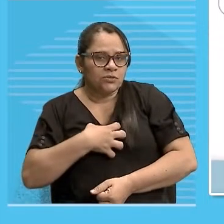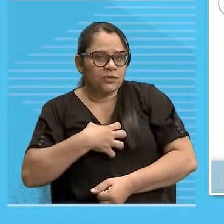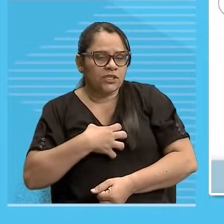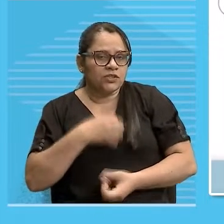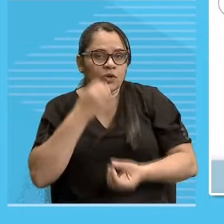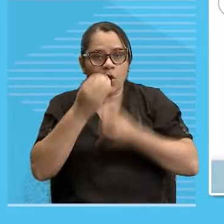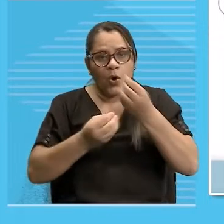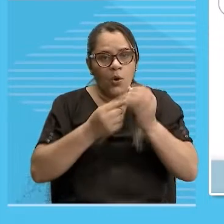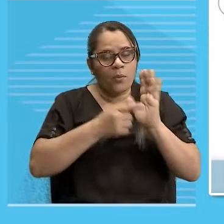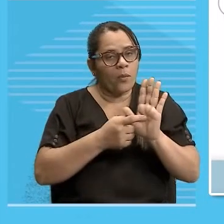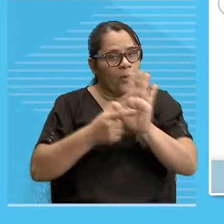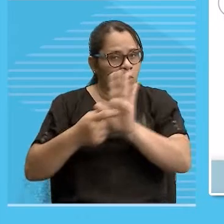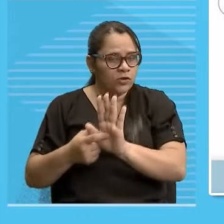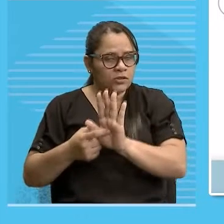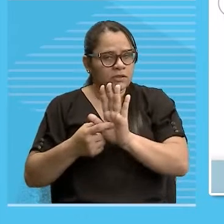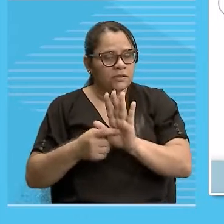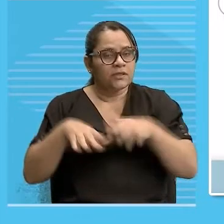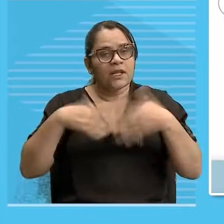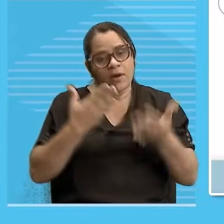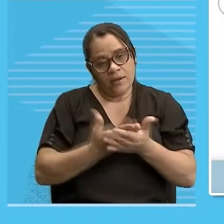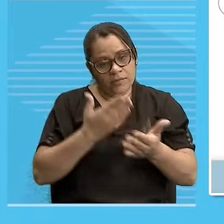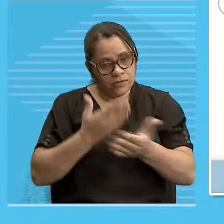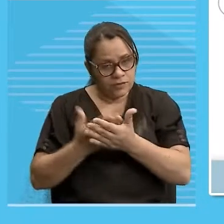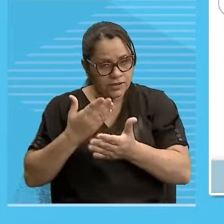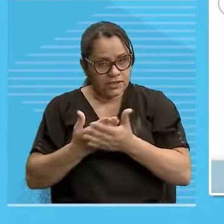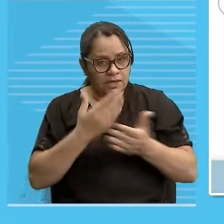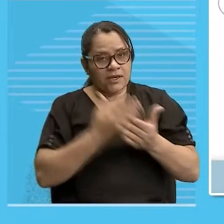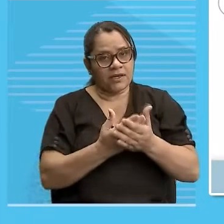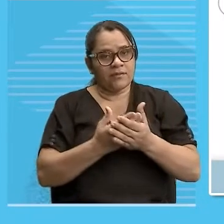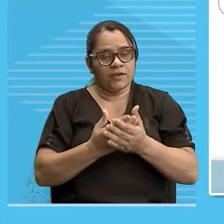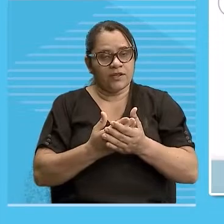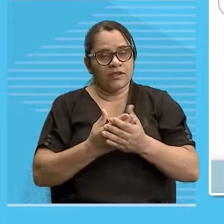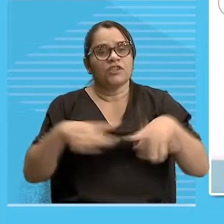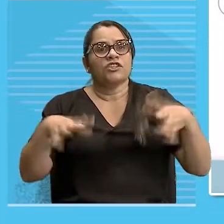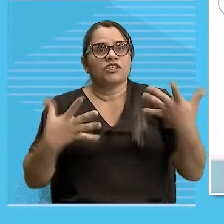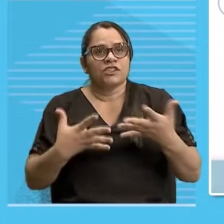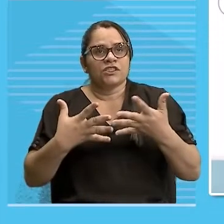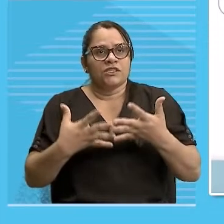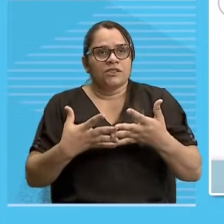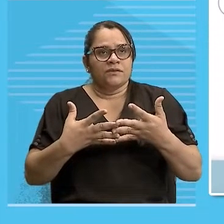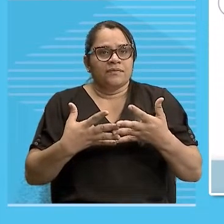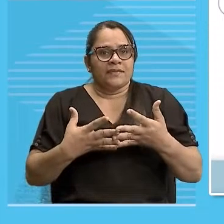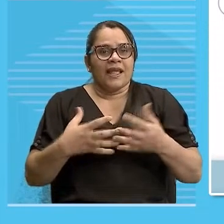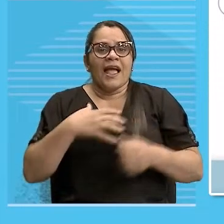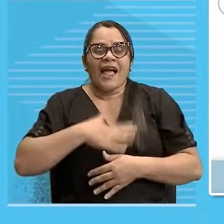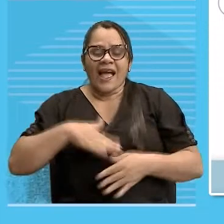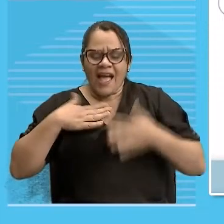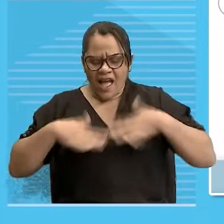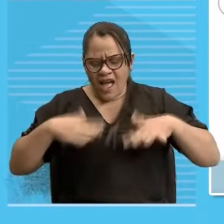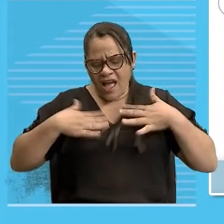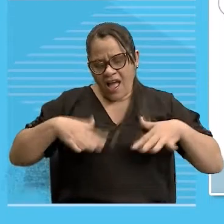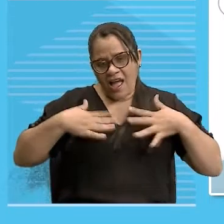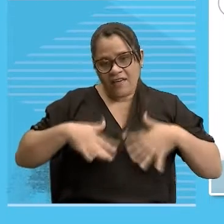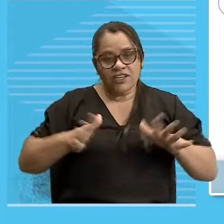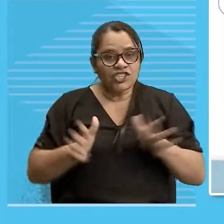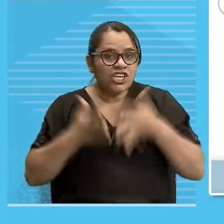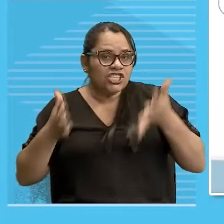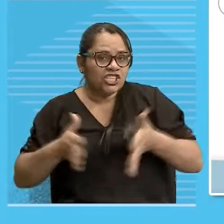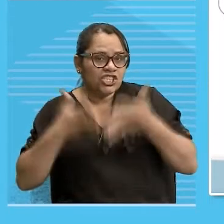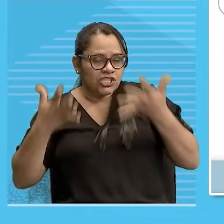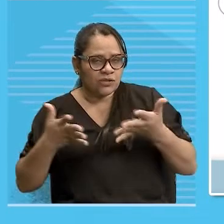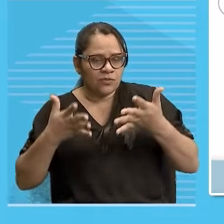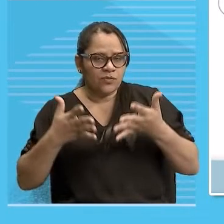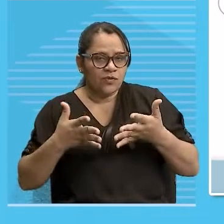que a gente vai estudar agora. Interjeições de alívio, de dor, de raiva, tá? De entusiasmo,